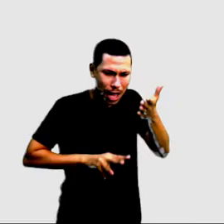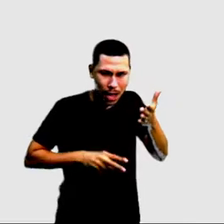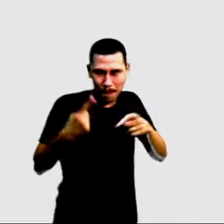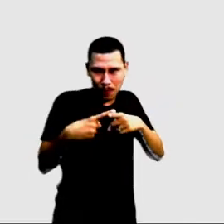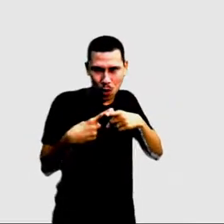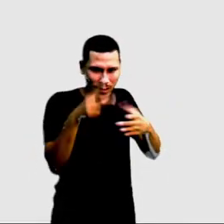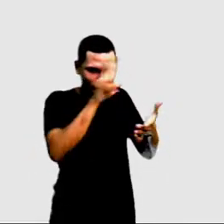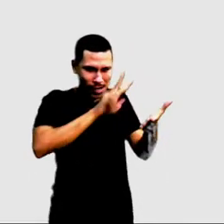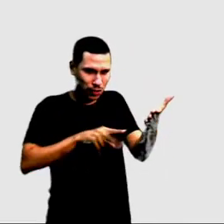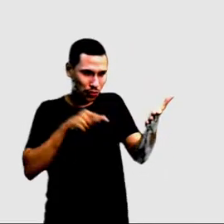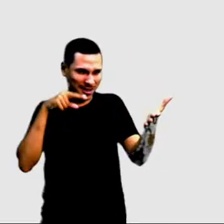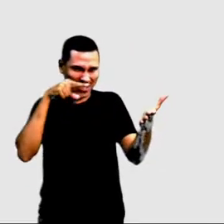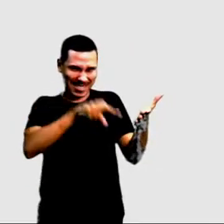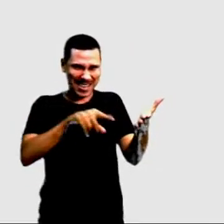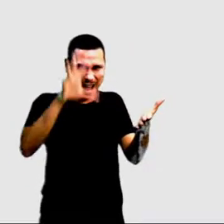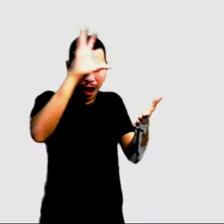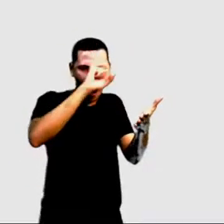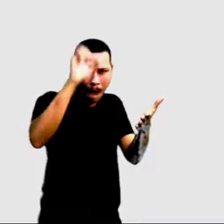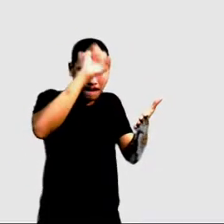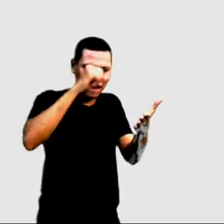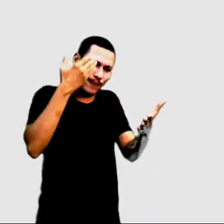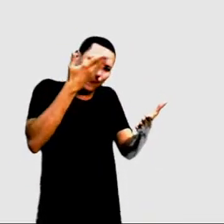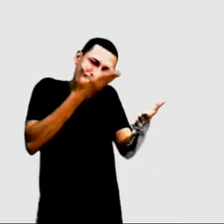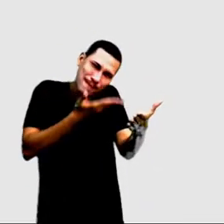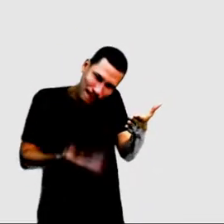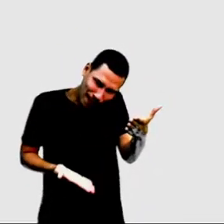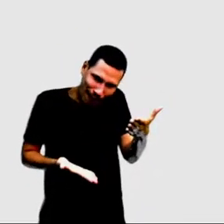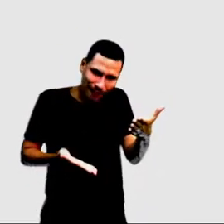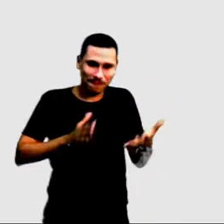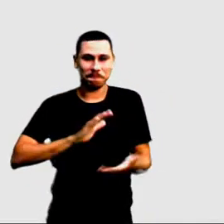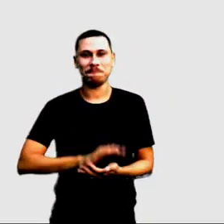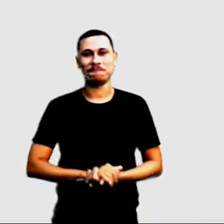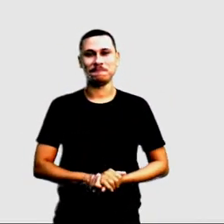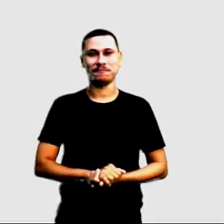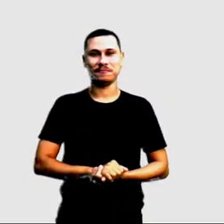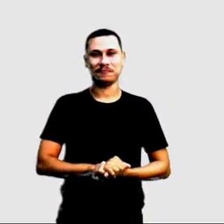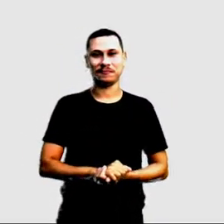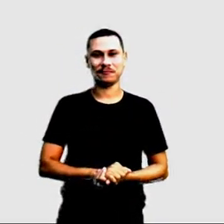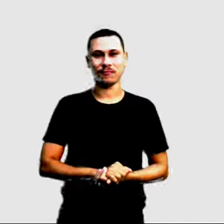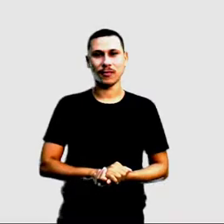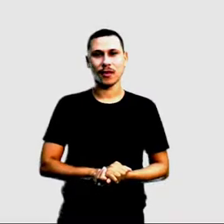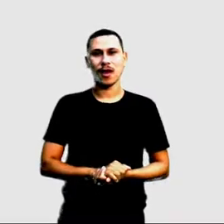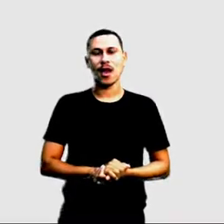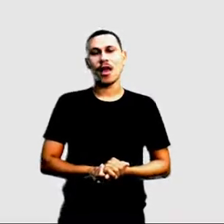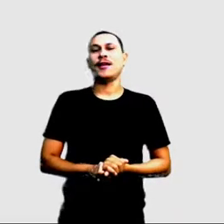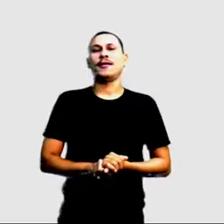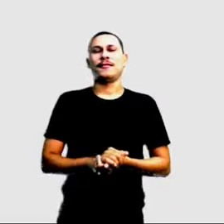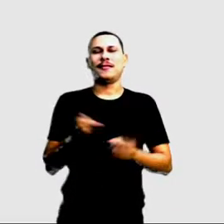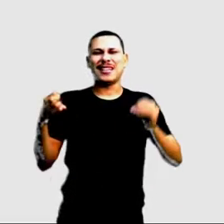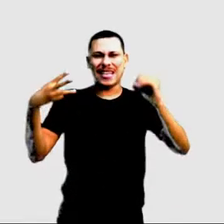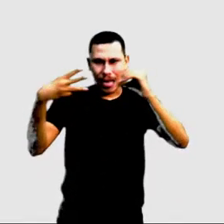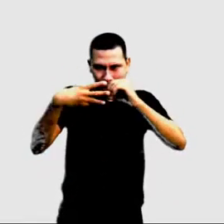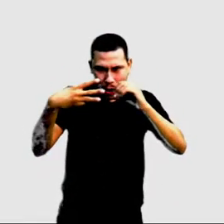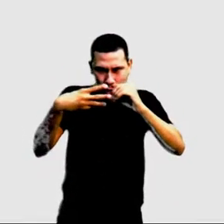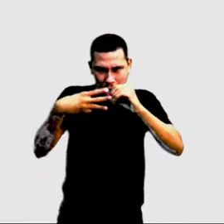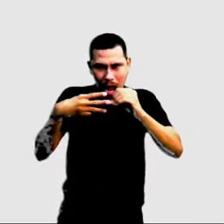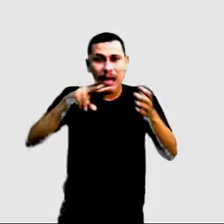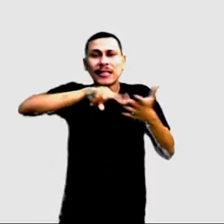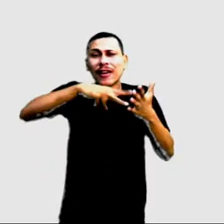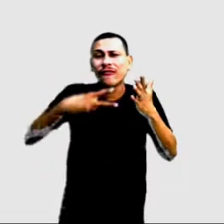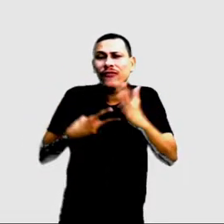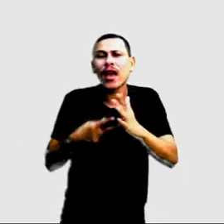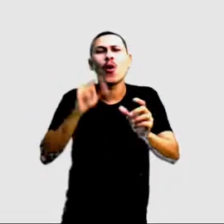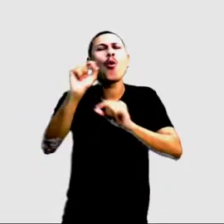da leitura, a gente aprende. É importante que a gente leia. O que são células?